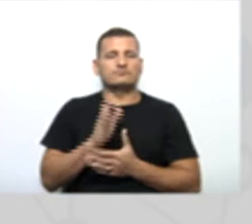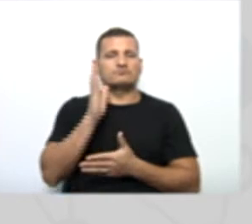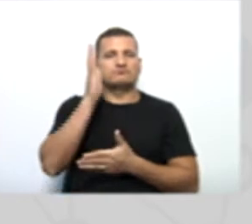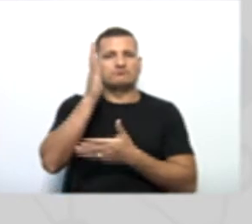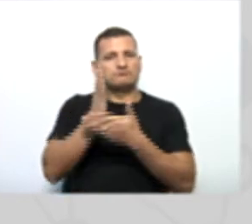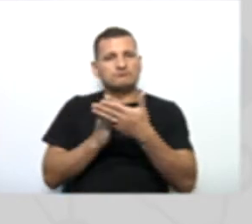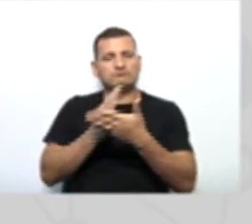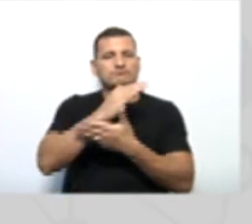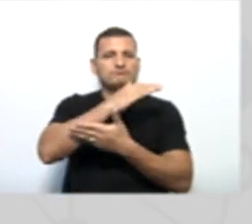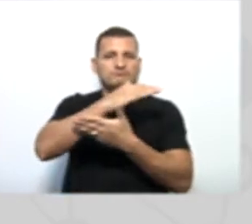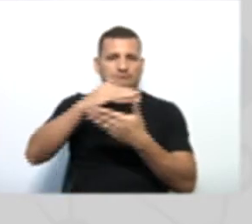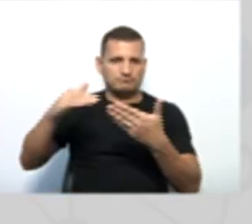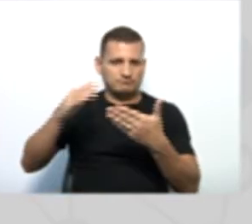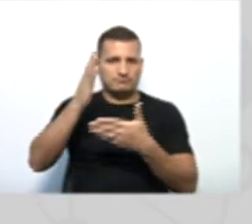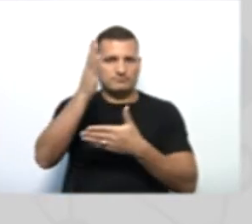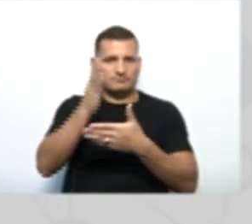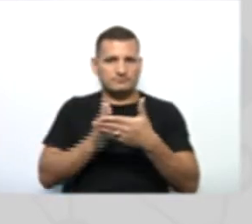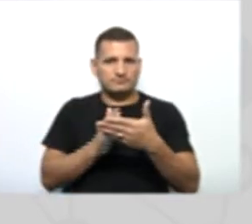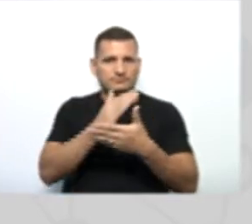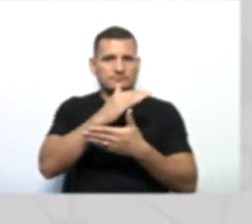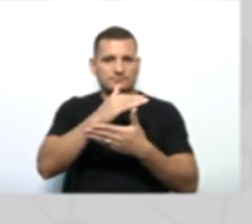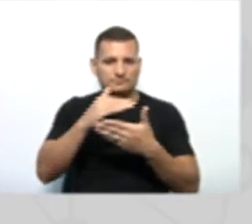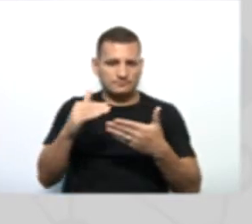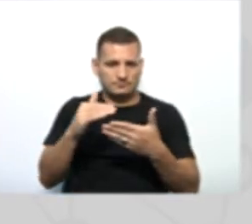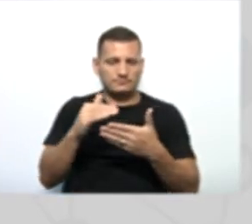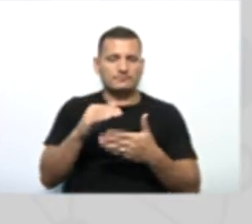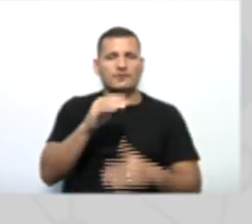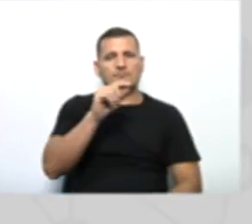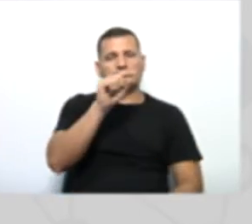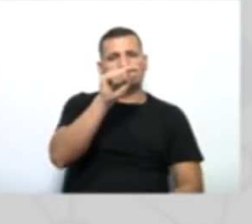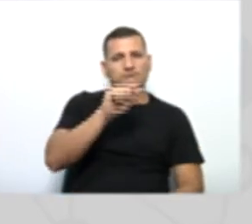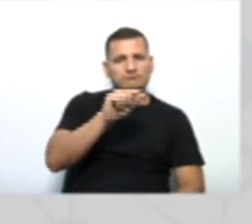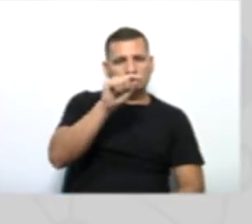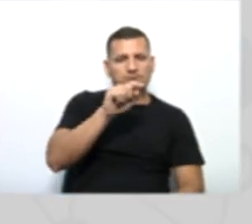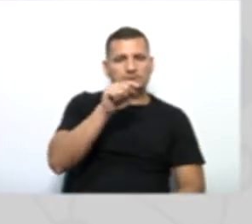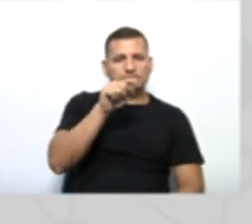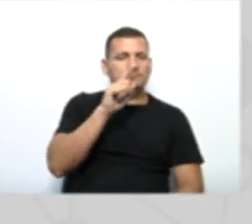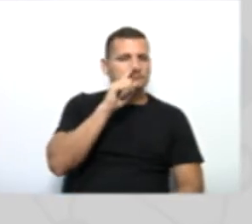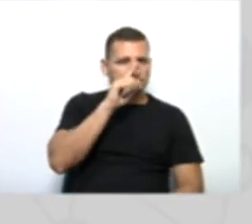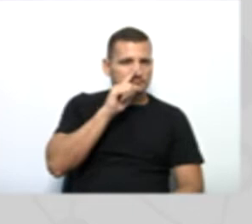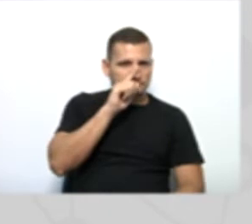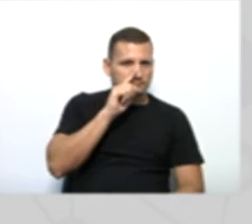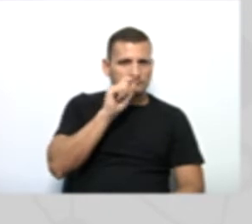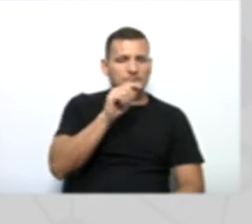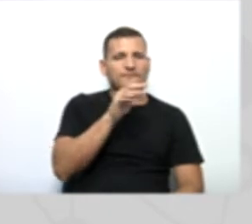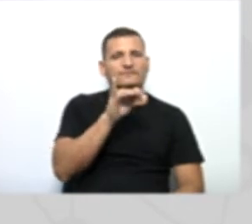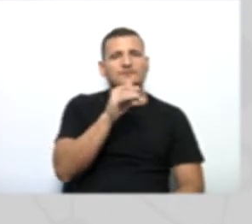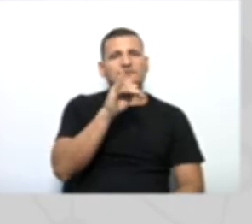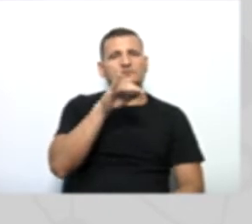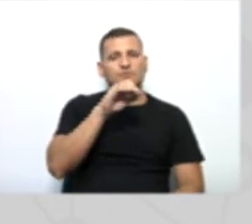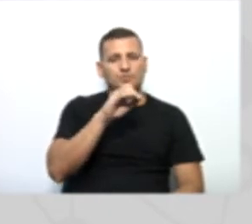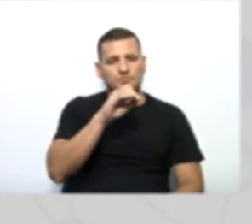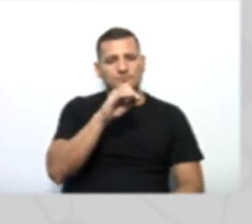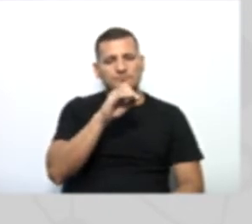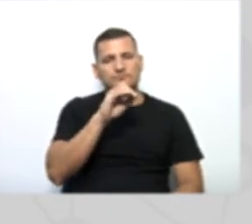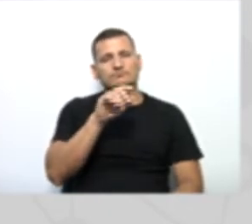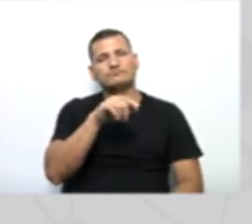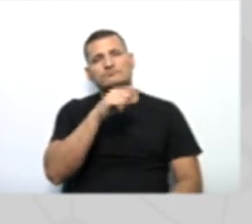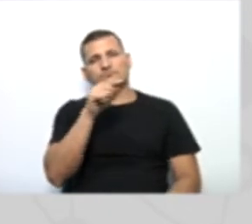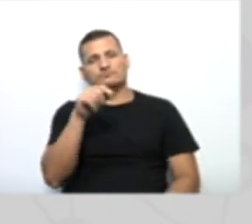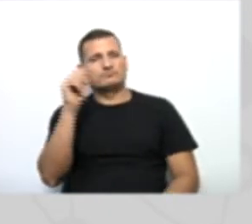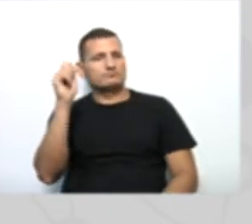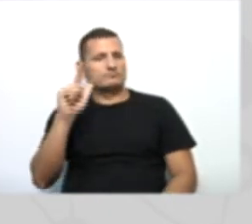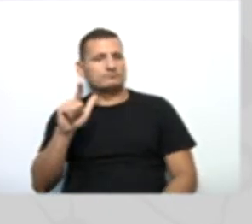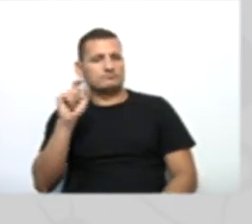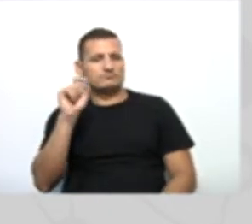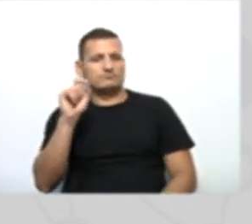os riscos, tá certo? Ah, aqui existe tanto riscos físicos, não é? Como riscos o quê? Ah, vamos botar lá risco azul. Risco azul é de